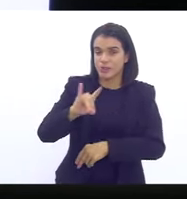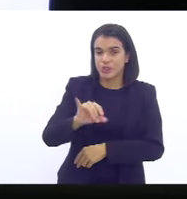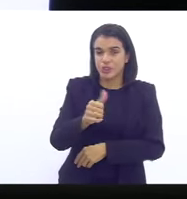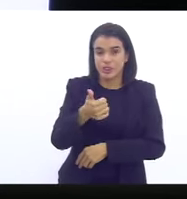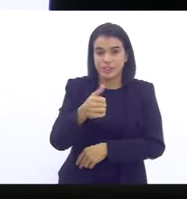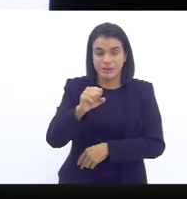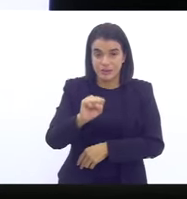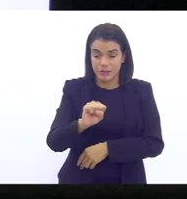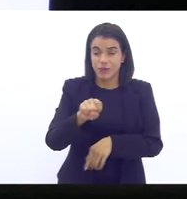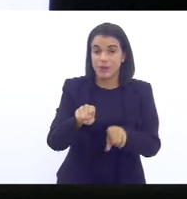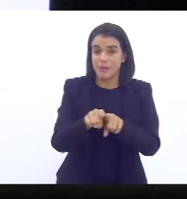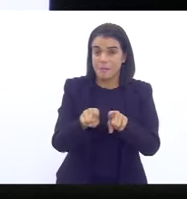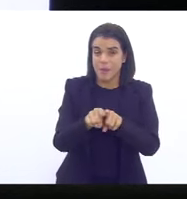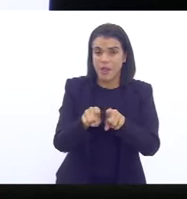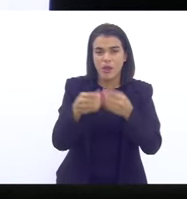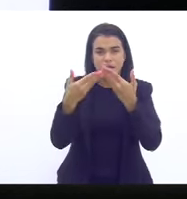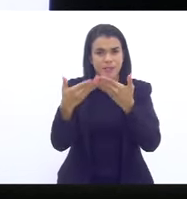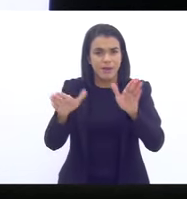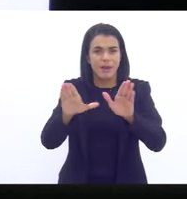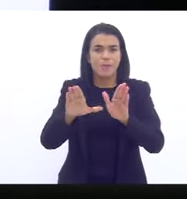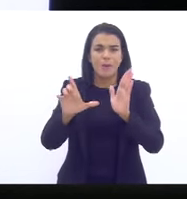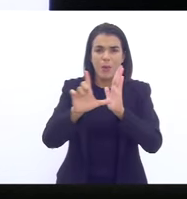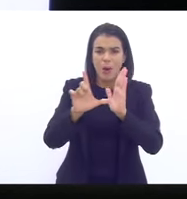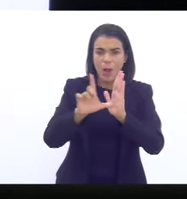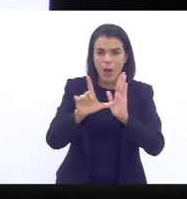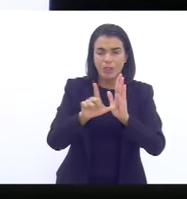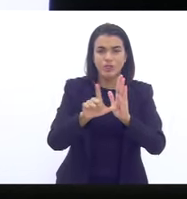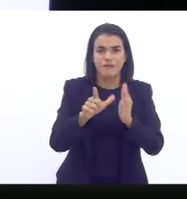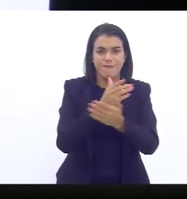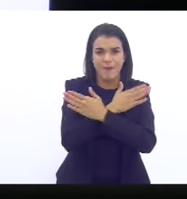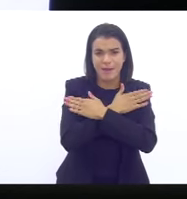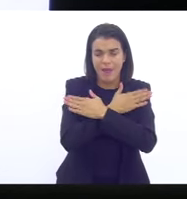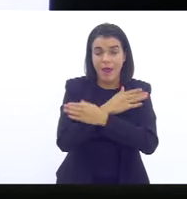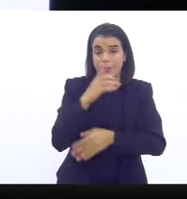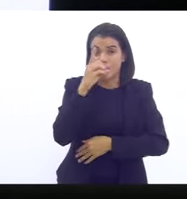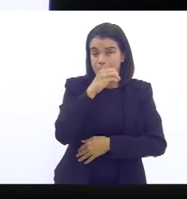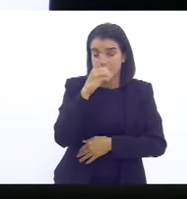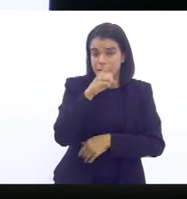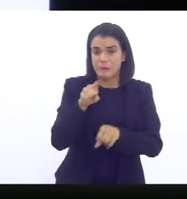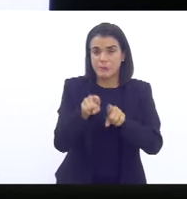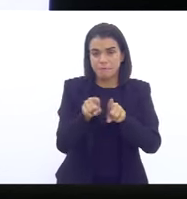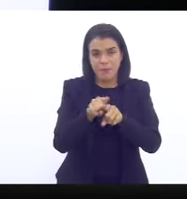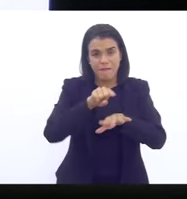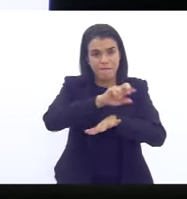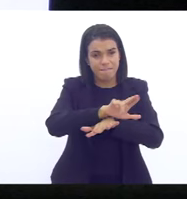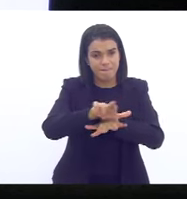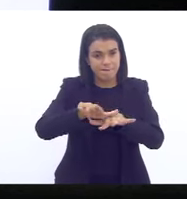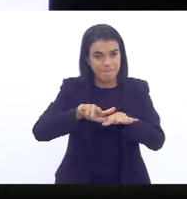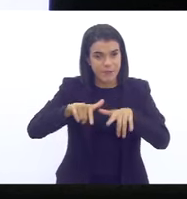Importante comentar que abrimos lojas no domingo, no feriado, dentre outras ações.